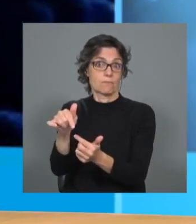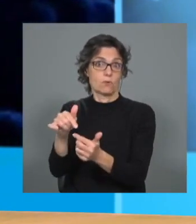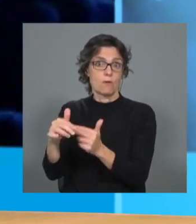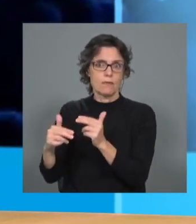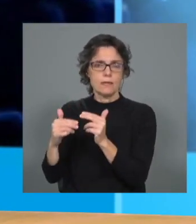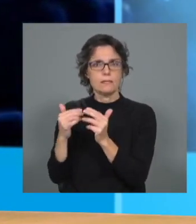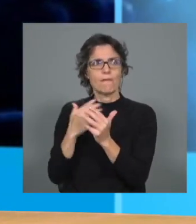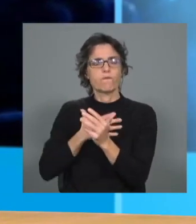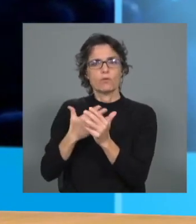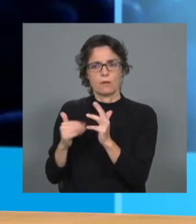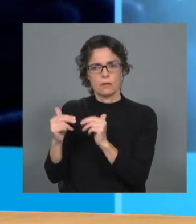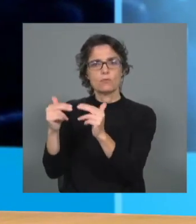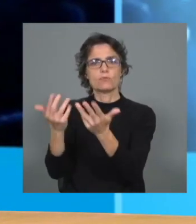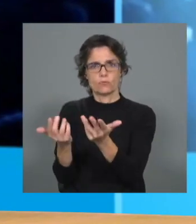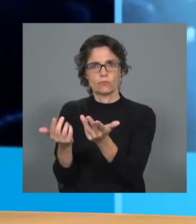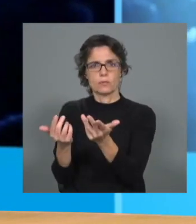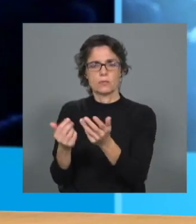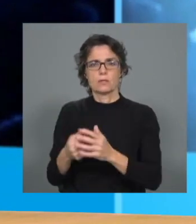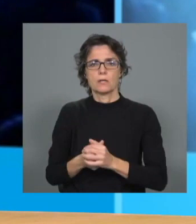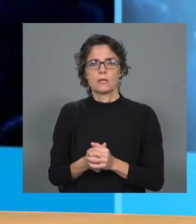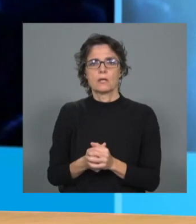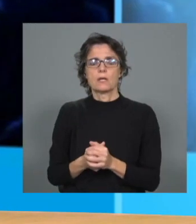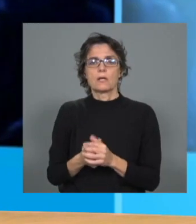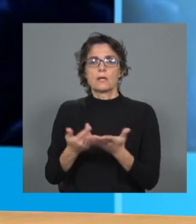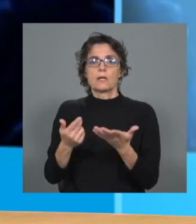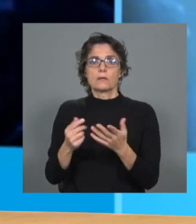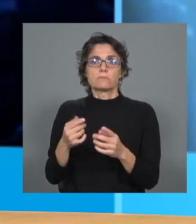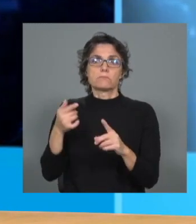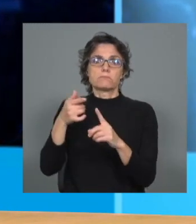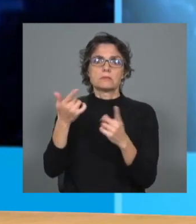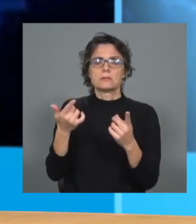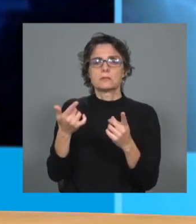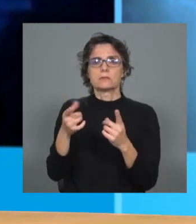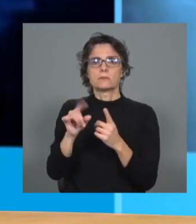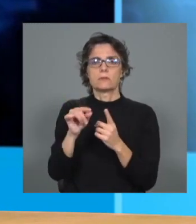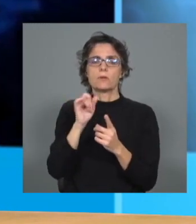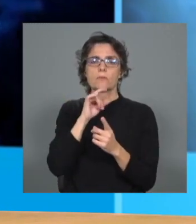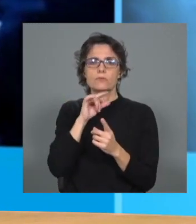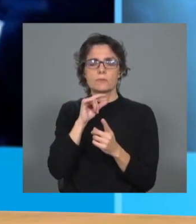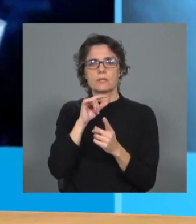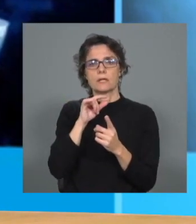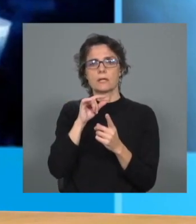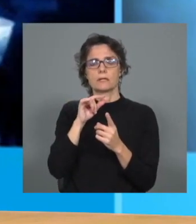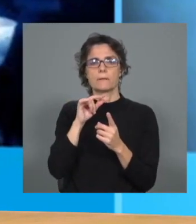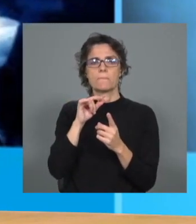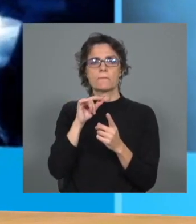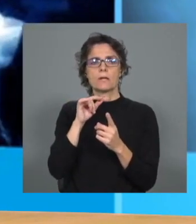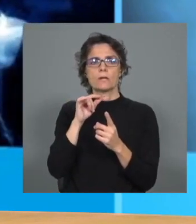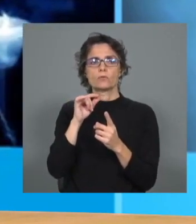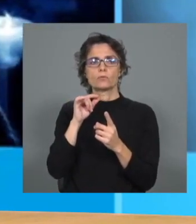nessa plataforma que está a ser criada. Para o reino do Golfo também é importante que o mundo o veja como um